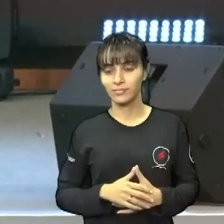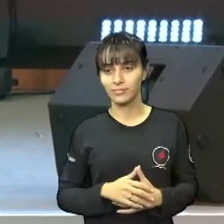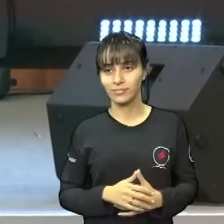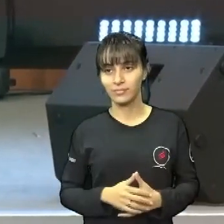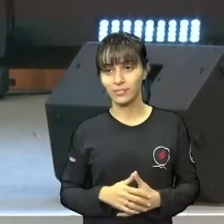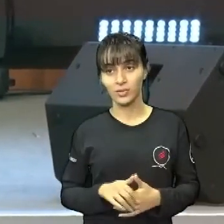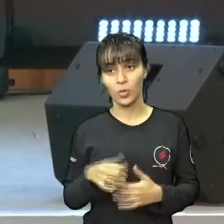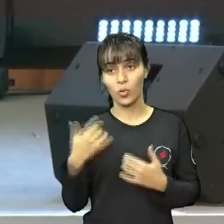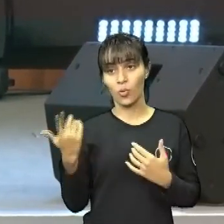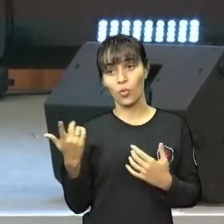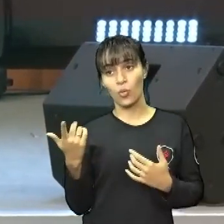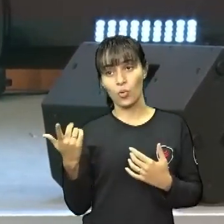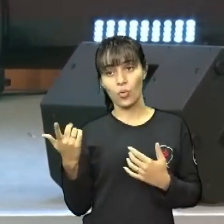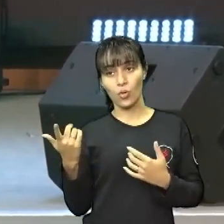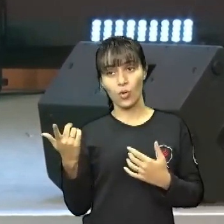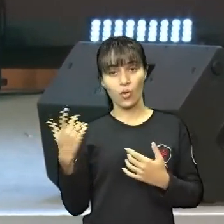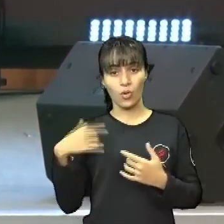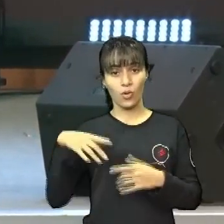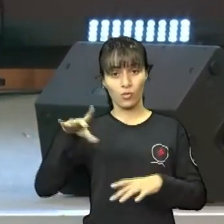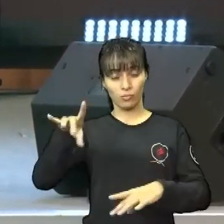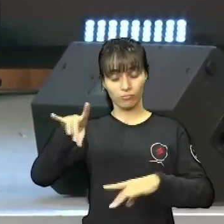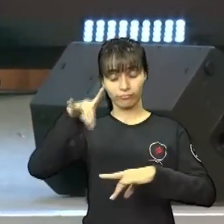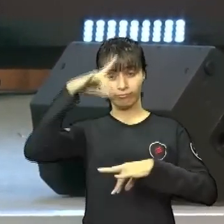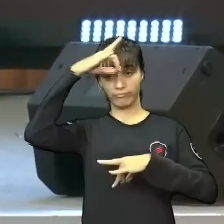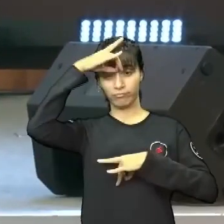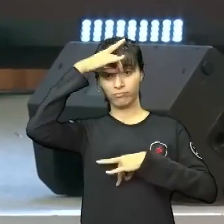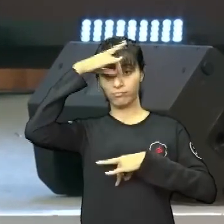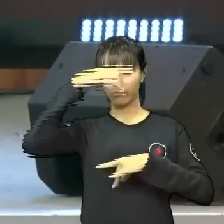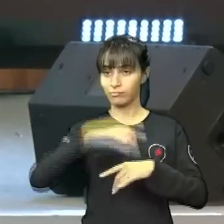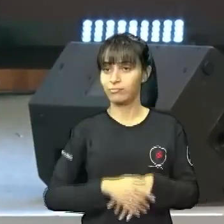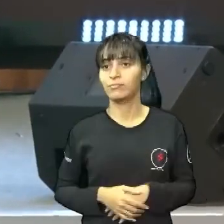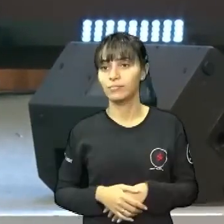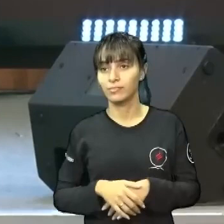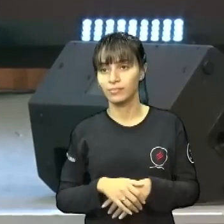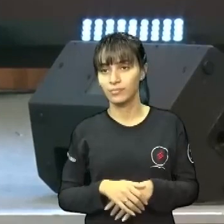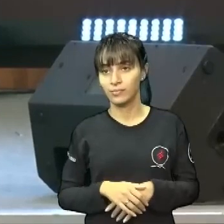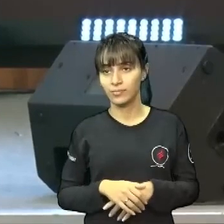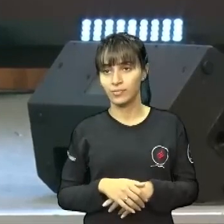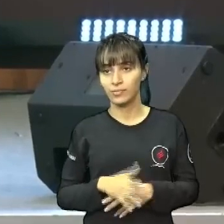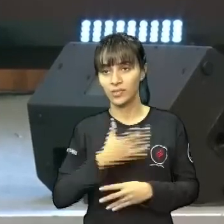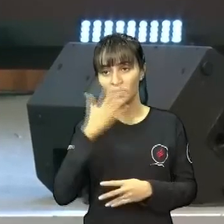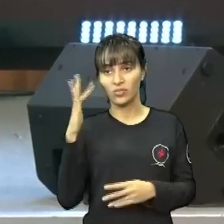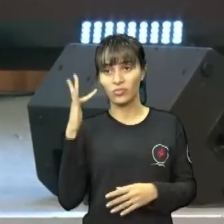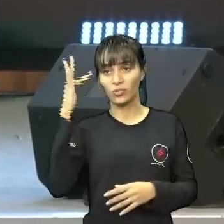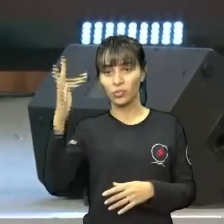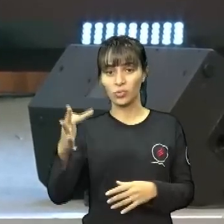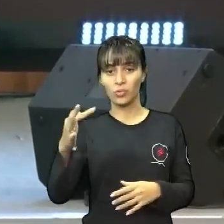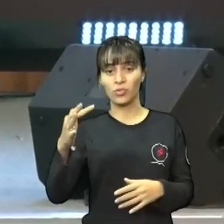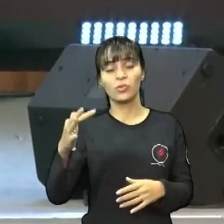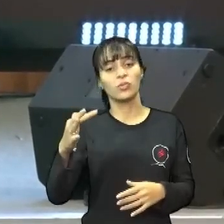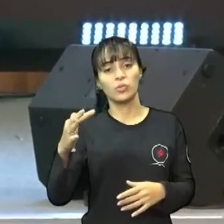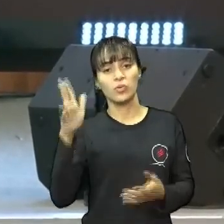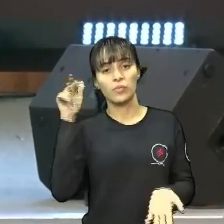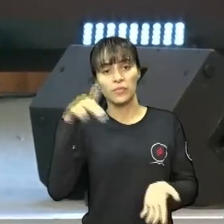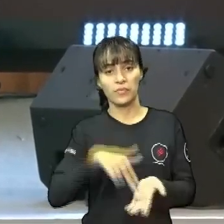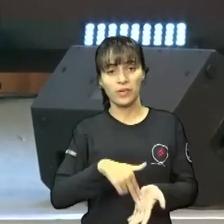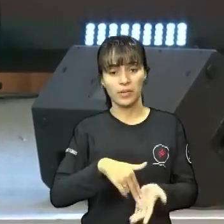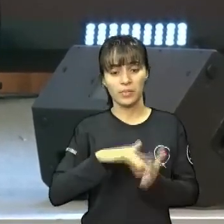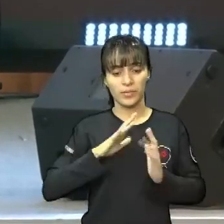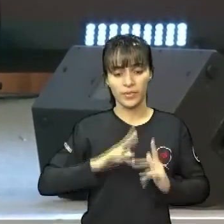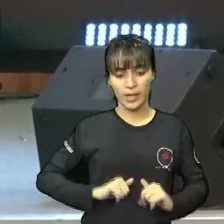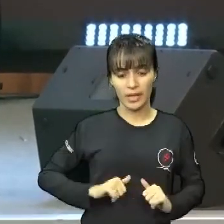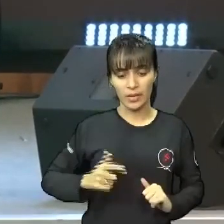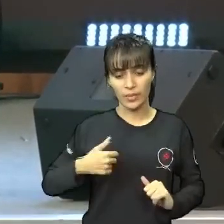ou eu vou entrar no outro carro alguém que vai vir para purificar o que eu fiz